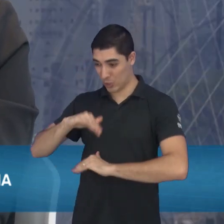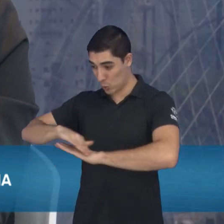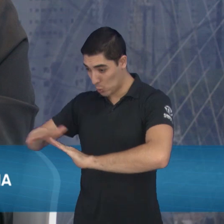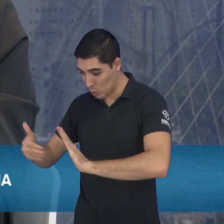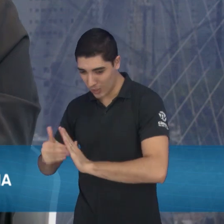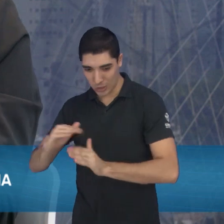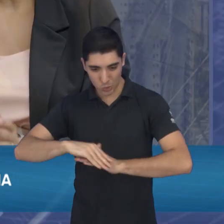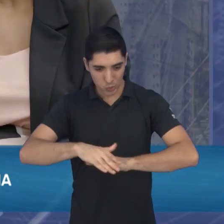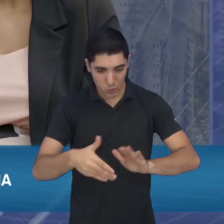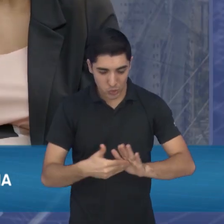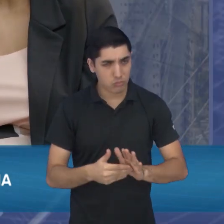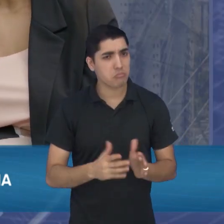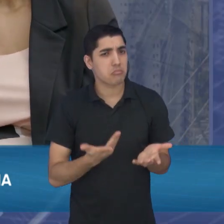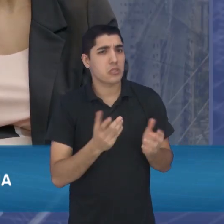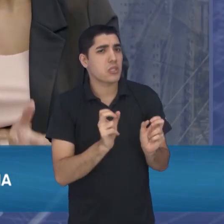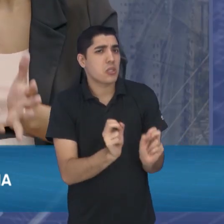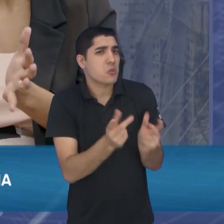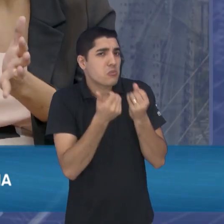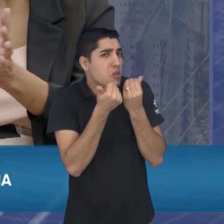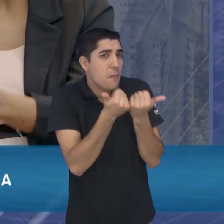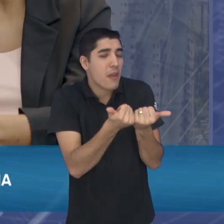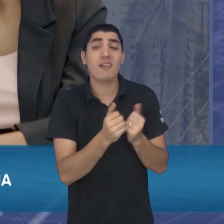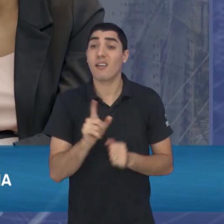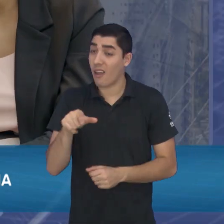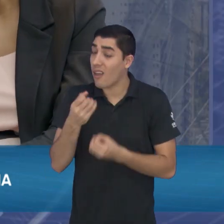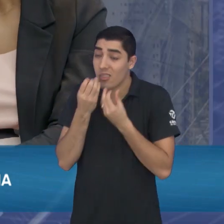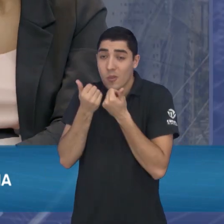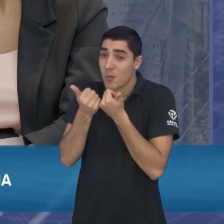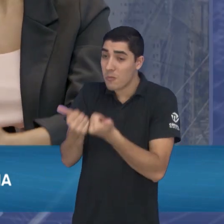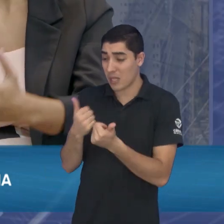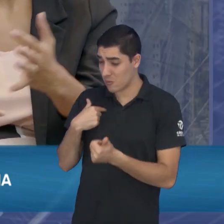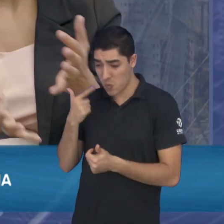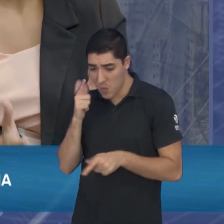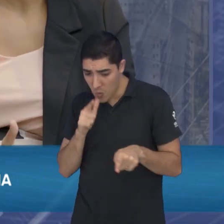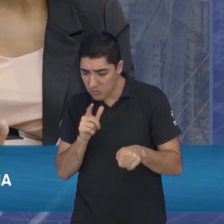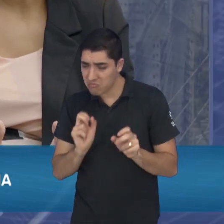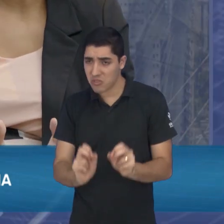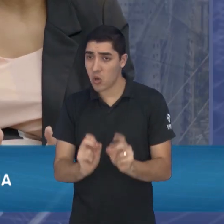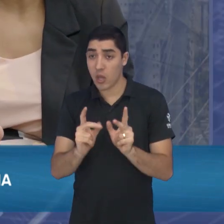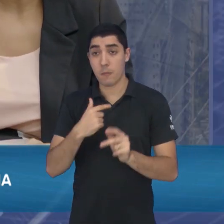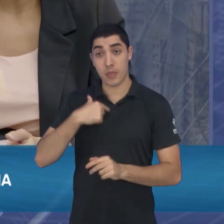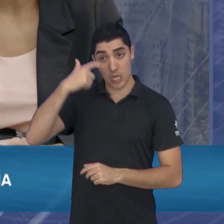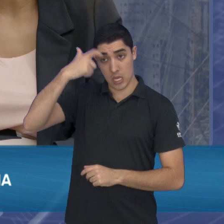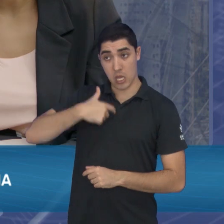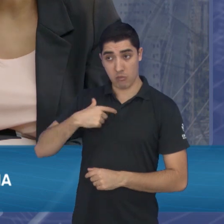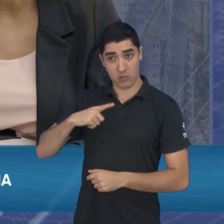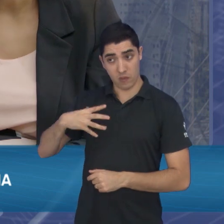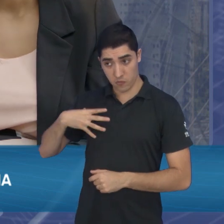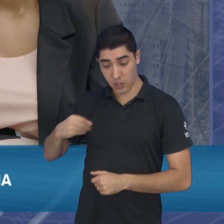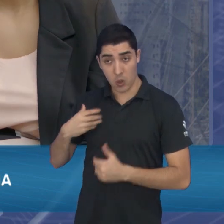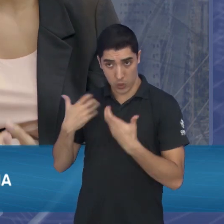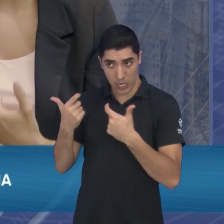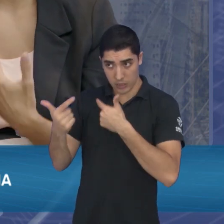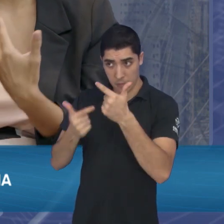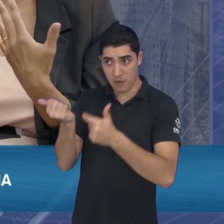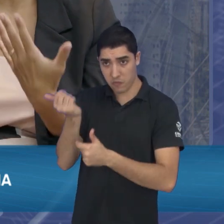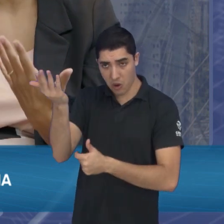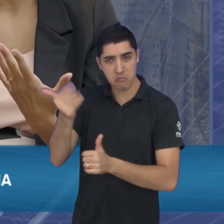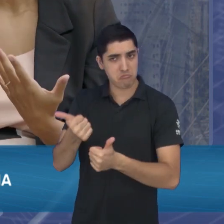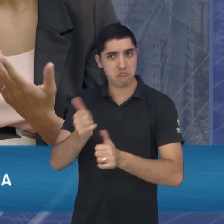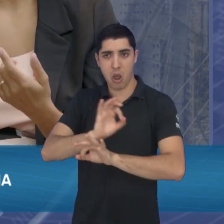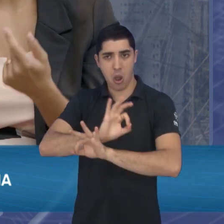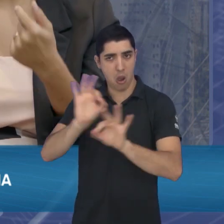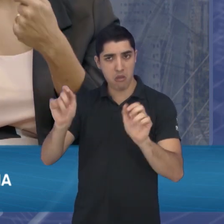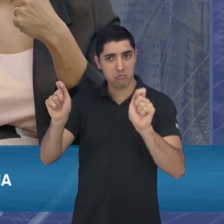tudo. E tá tudo bem, né? E tá tudo bem. Então, se eu sou uma mãe, mas eu quero trabalhar fora, ótimo, vai fazer